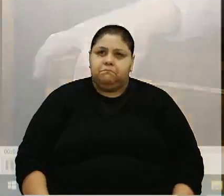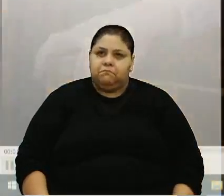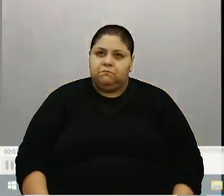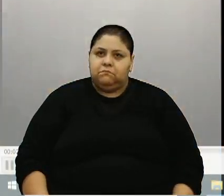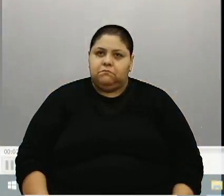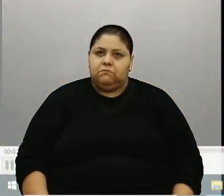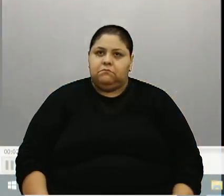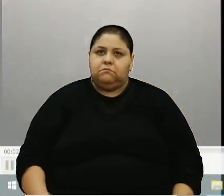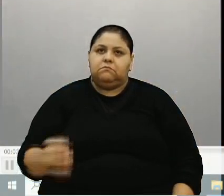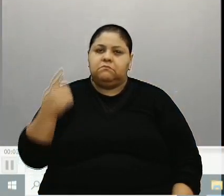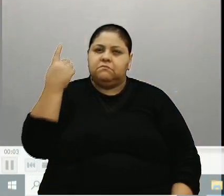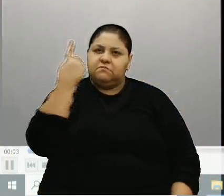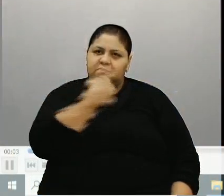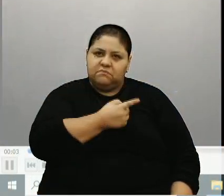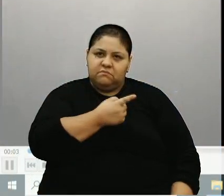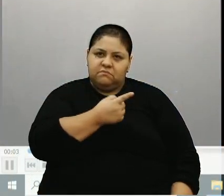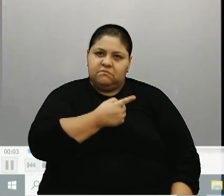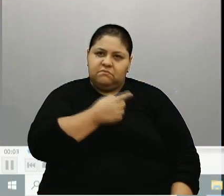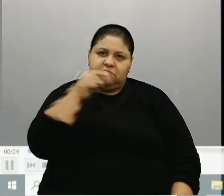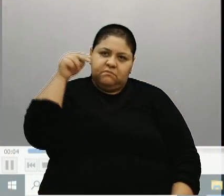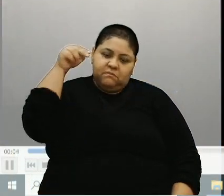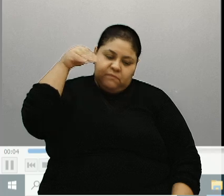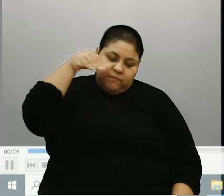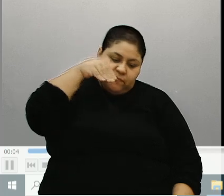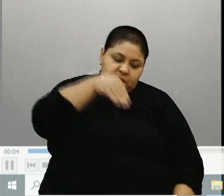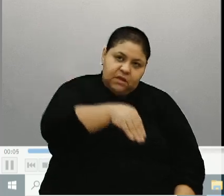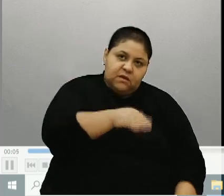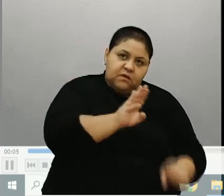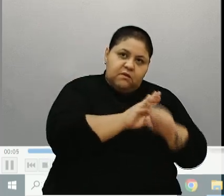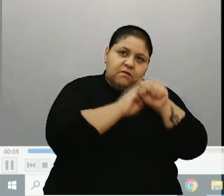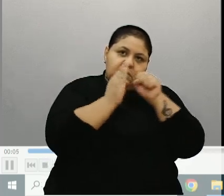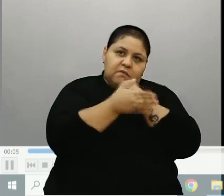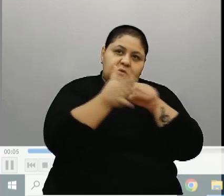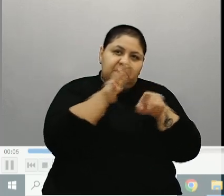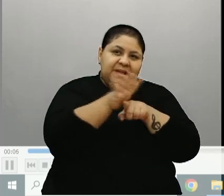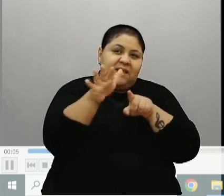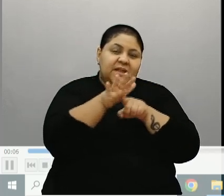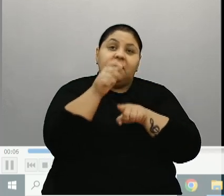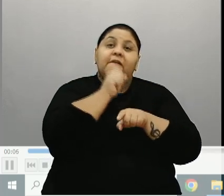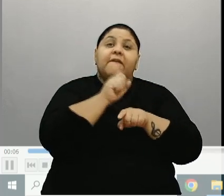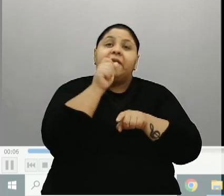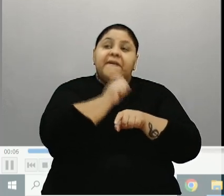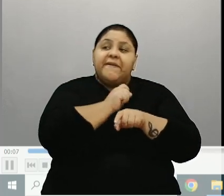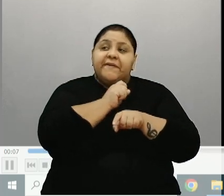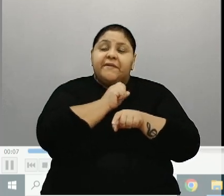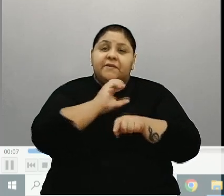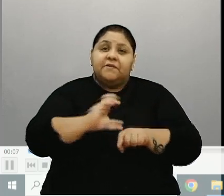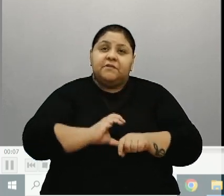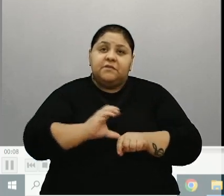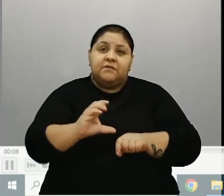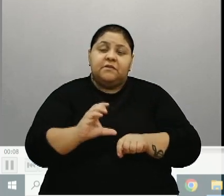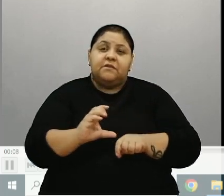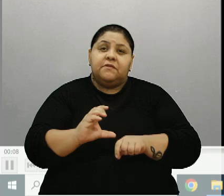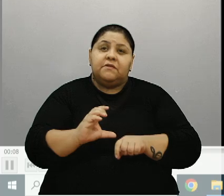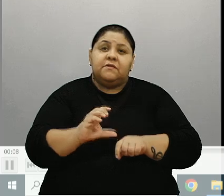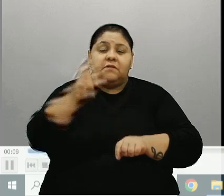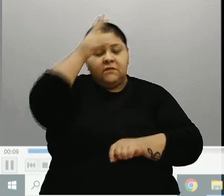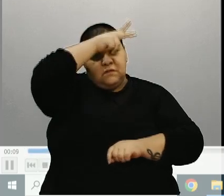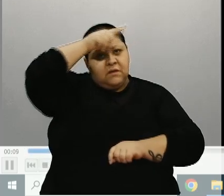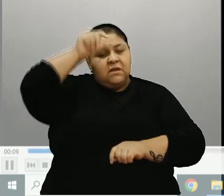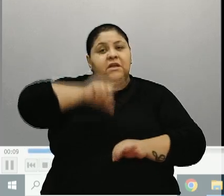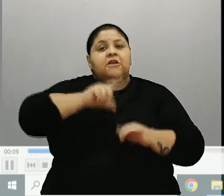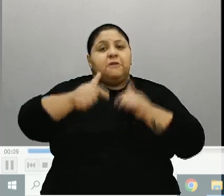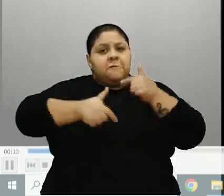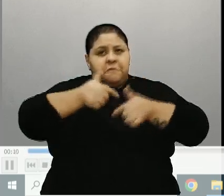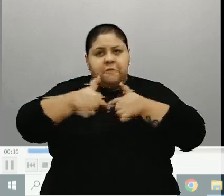A gente segue aqui um pouquinho mais para baixo, aqui no Monte Carmelo, também é uma demanda muito antiga, que com essa coordenadoria extraordinária a prefeitura tem atuado. Deixa